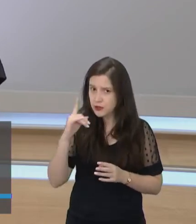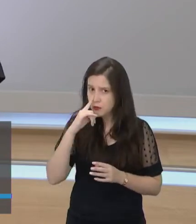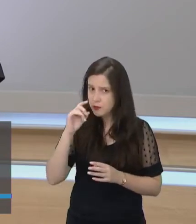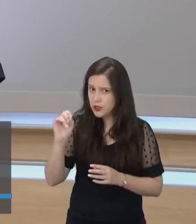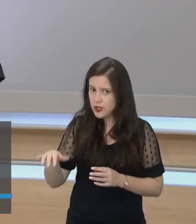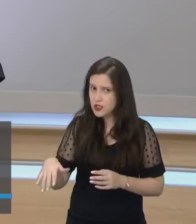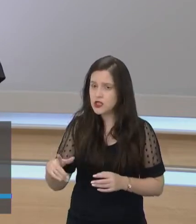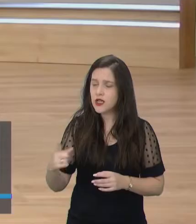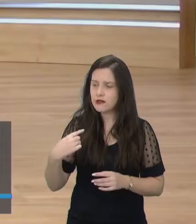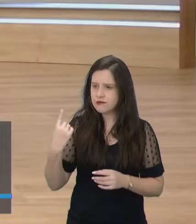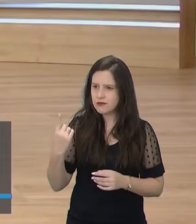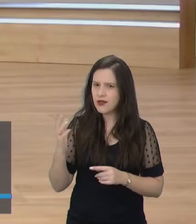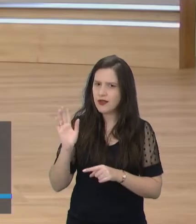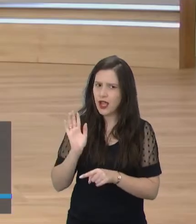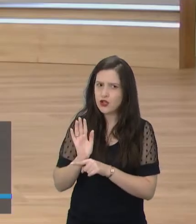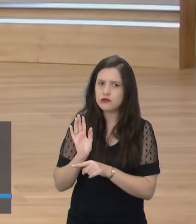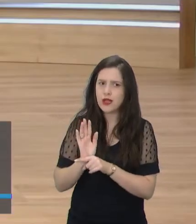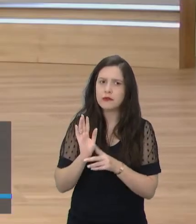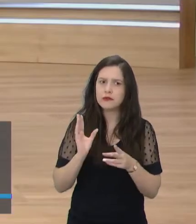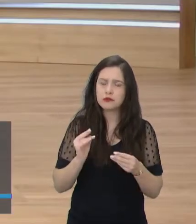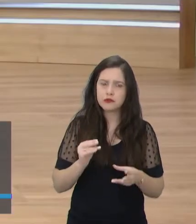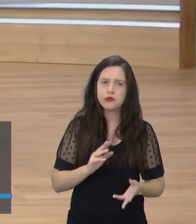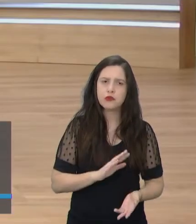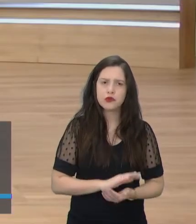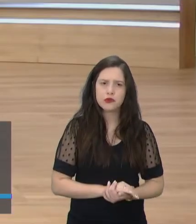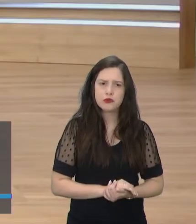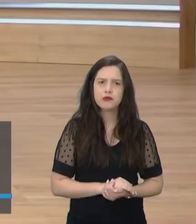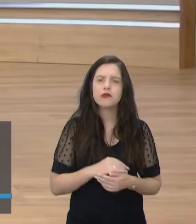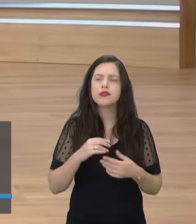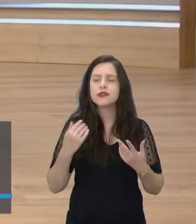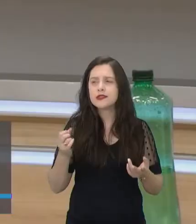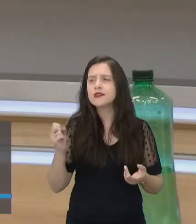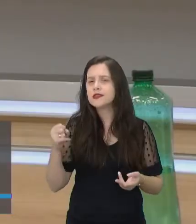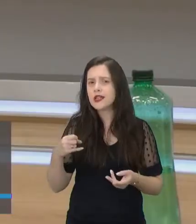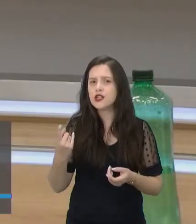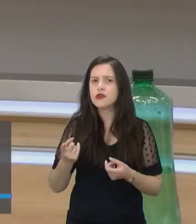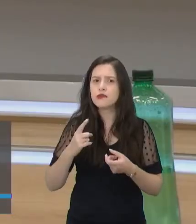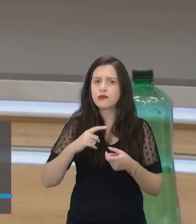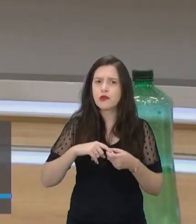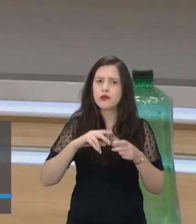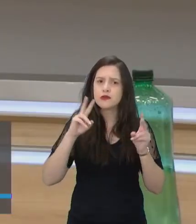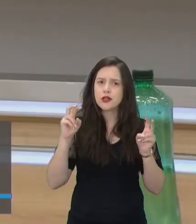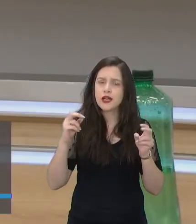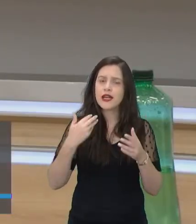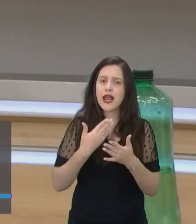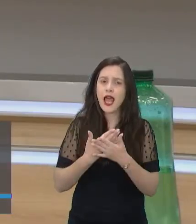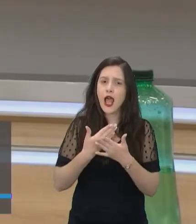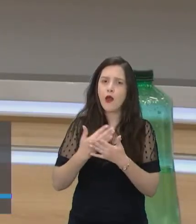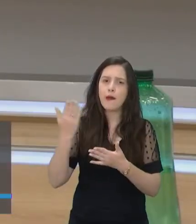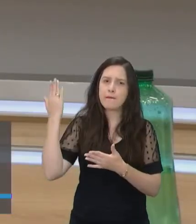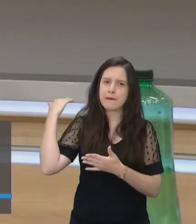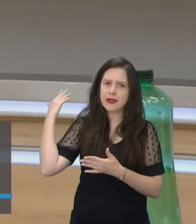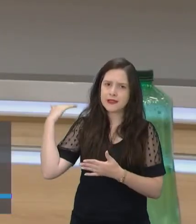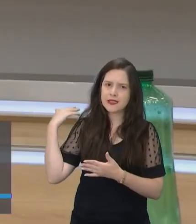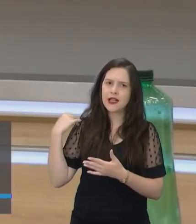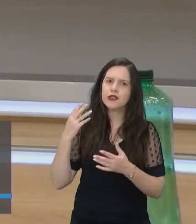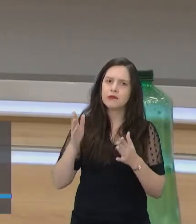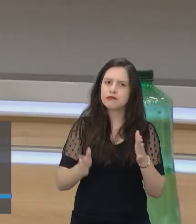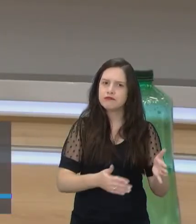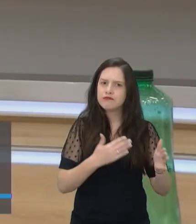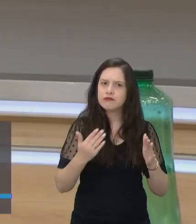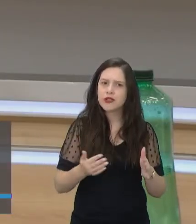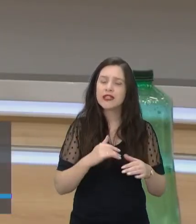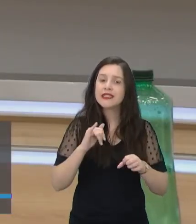está sendo reciclado? Ótimo ponto, porque aí a gente volta para aquela situação que é até a aula passada, a nossa última aula de introdução, falando sobre